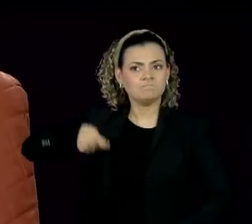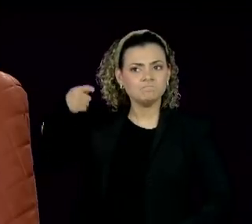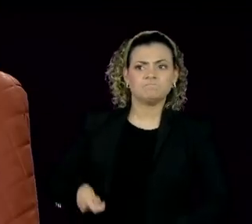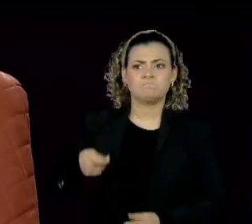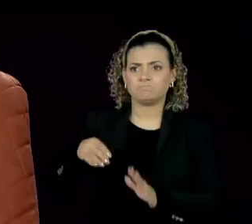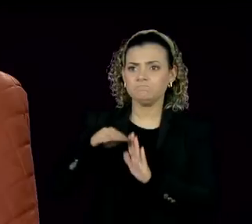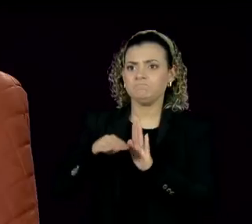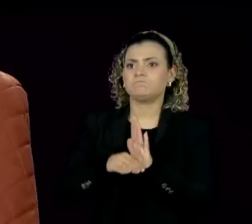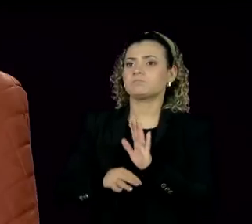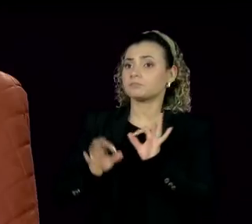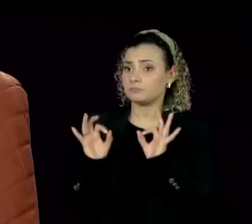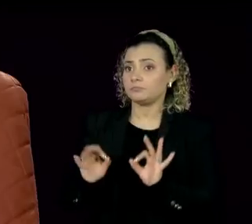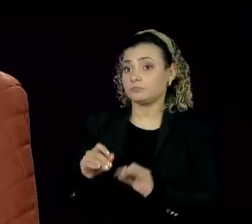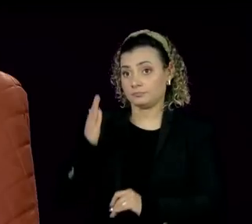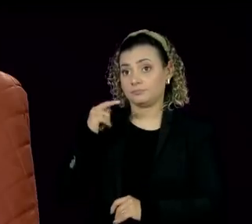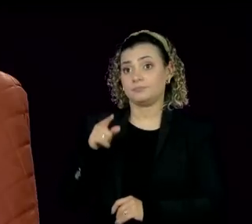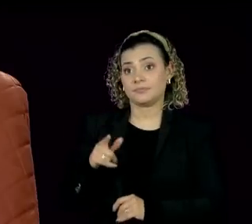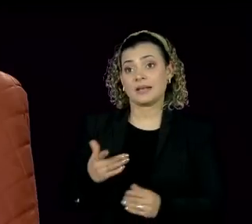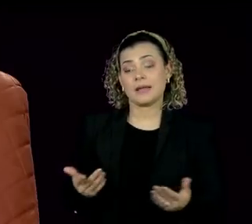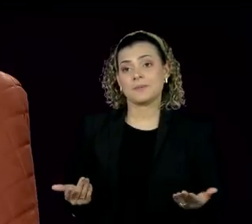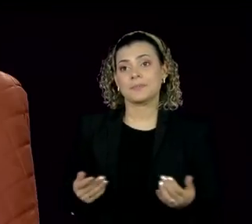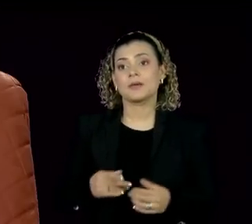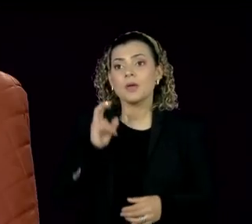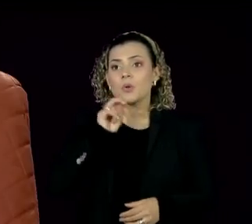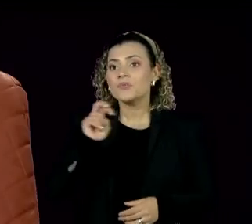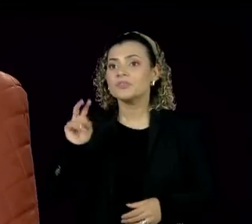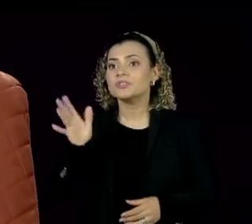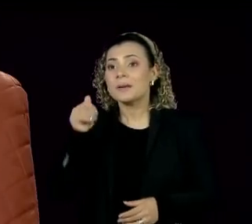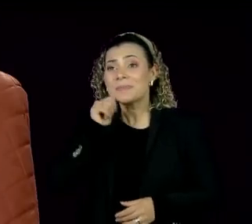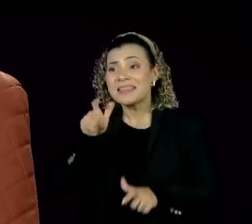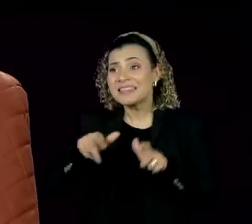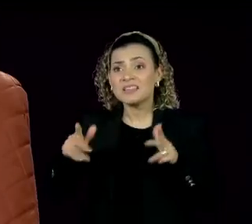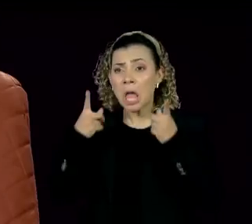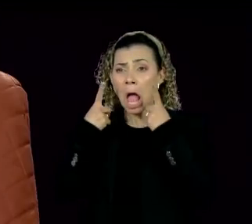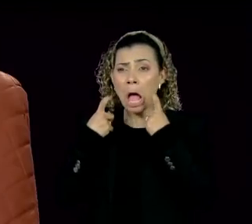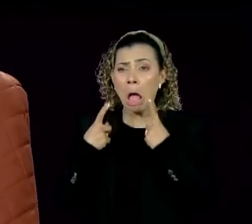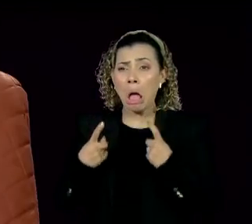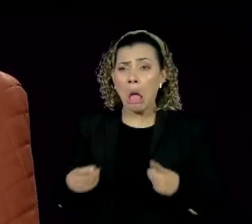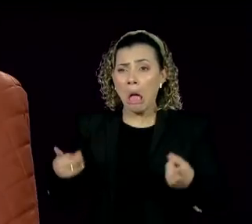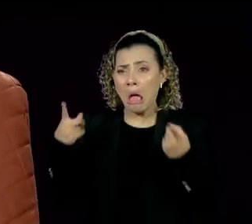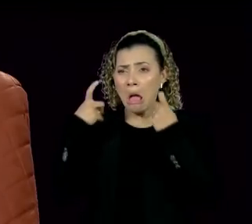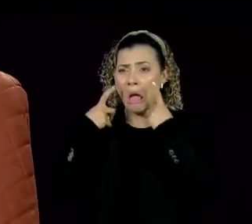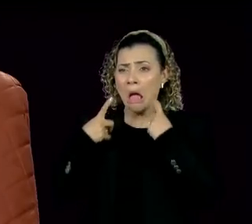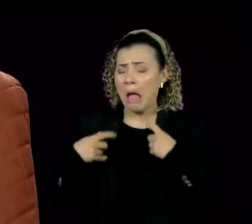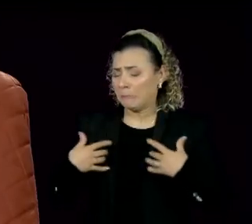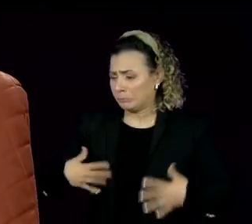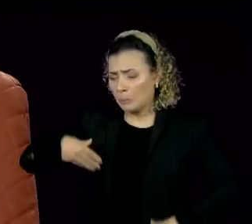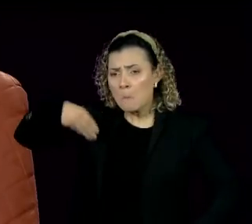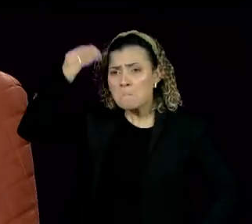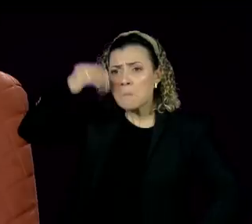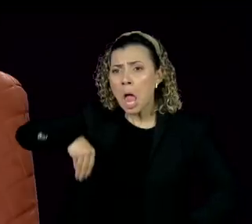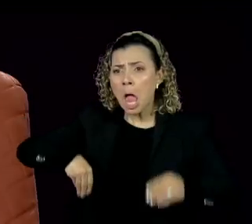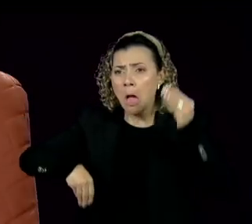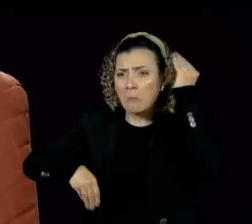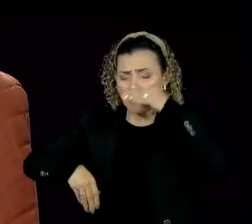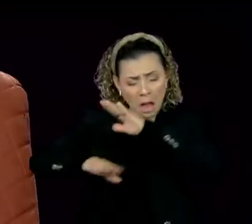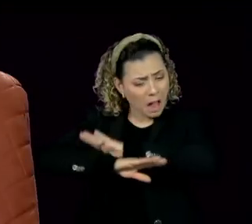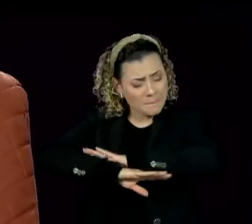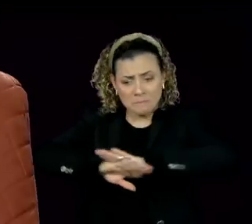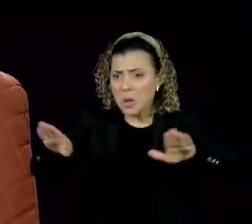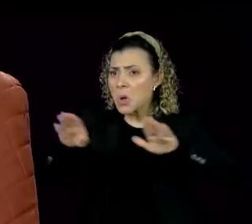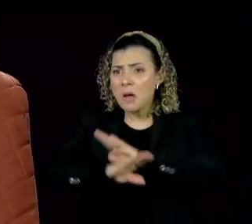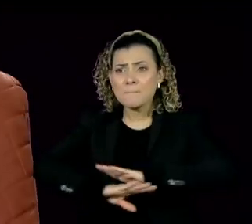grande. Então, eu já vi muitas meninas chorando na aula de balé, desistindo, jogando a